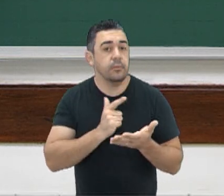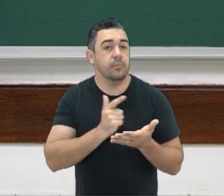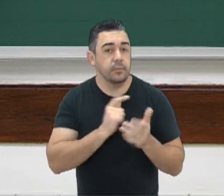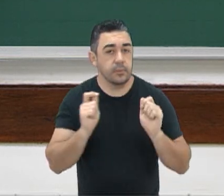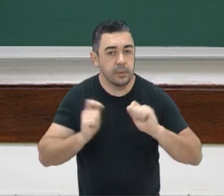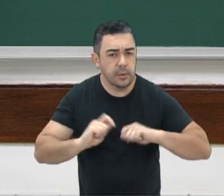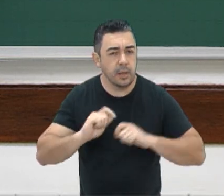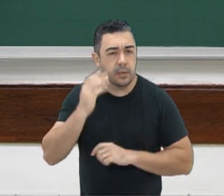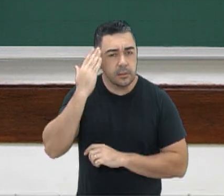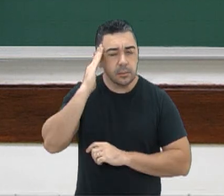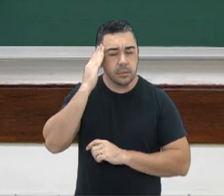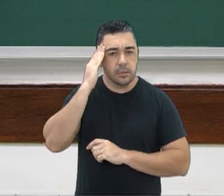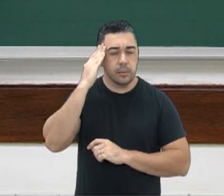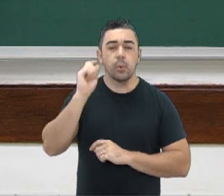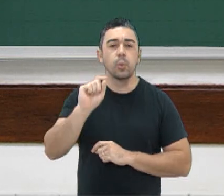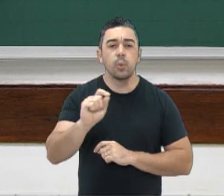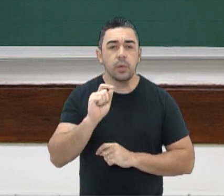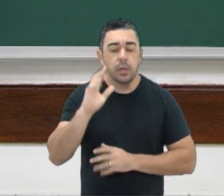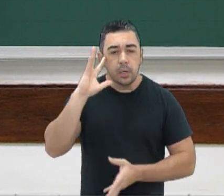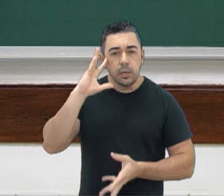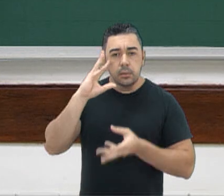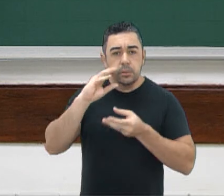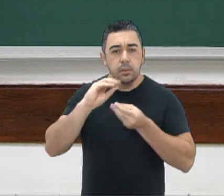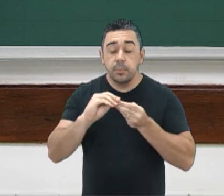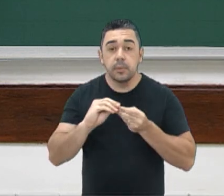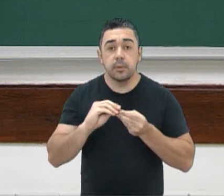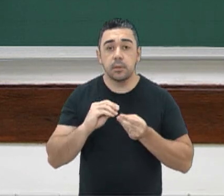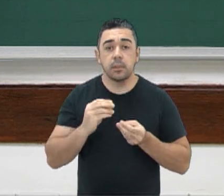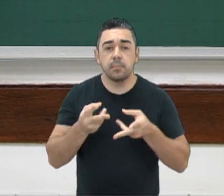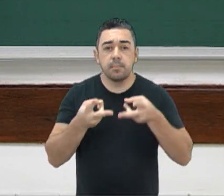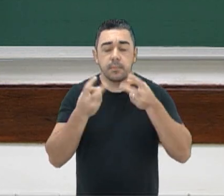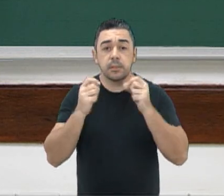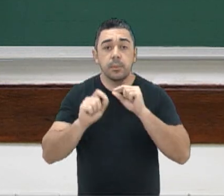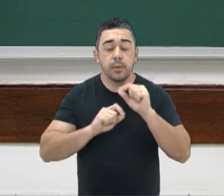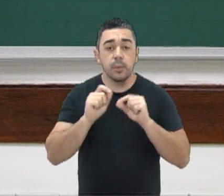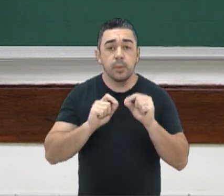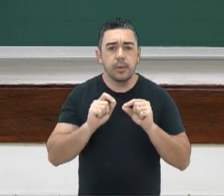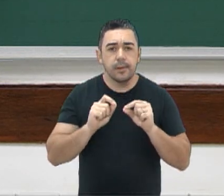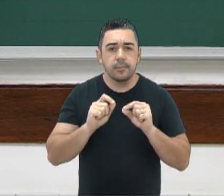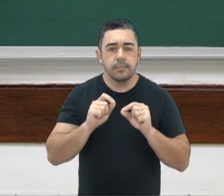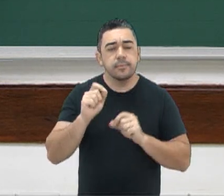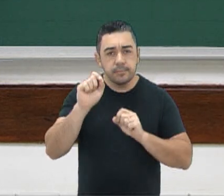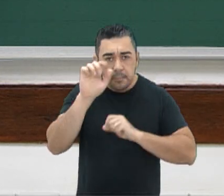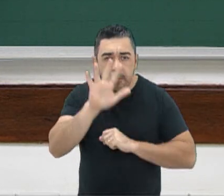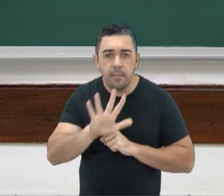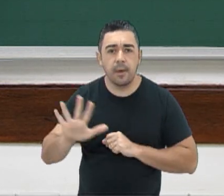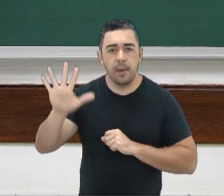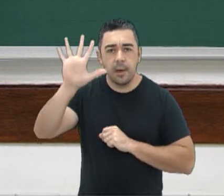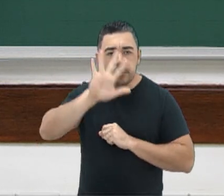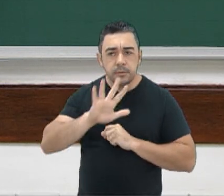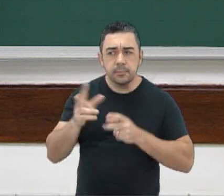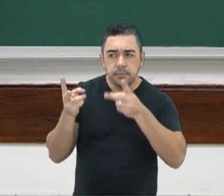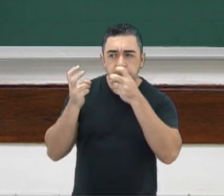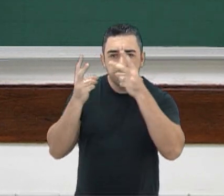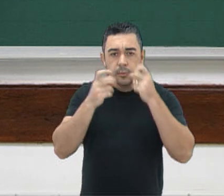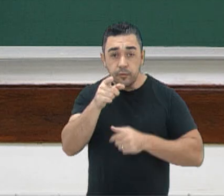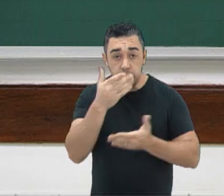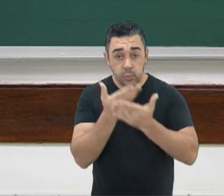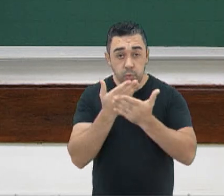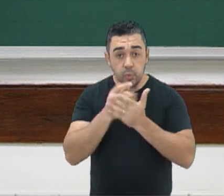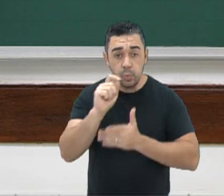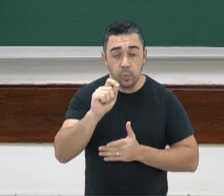como entender, interpretar e fazer leituras de imagens. Você já estudou